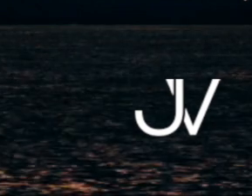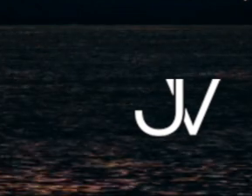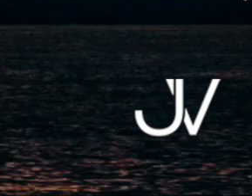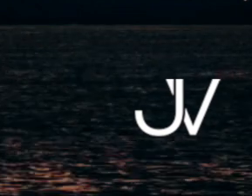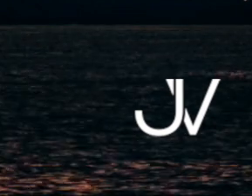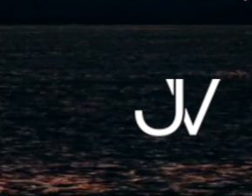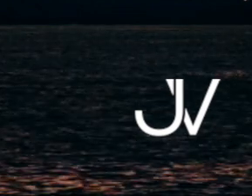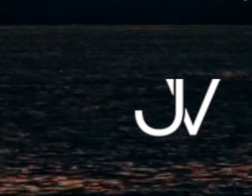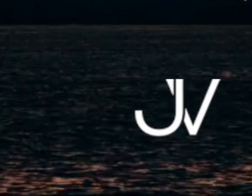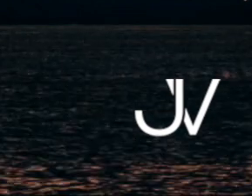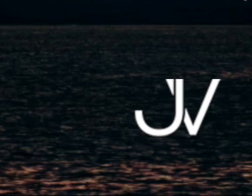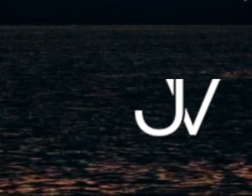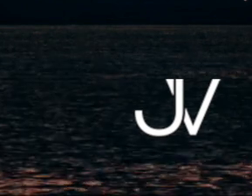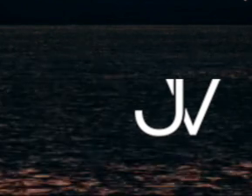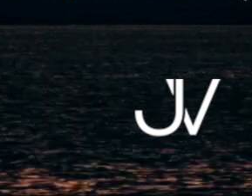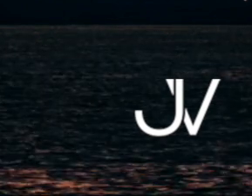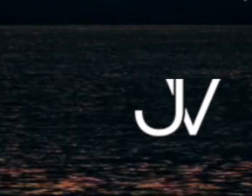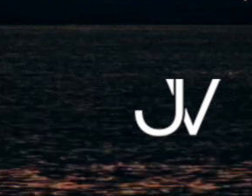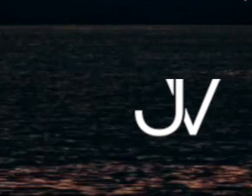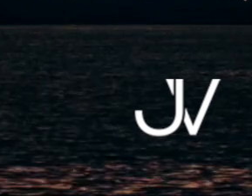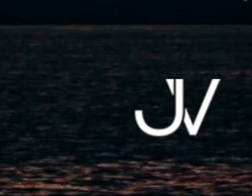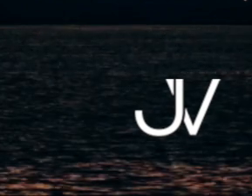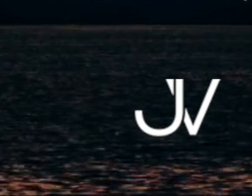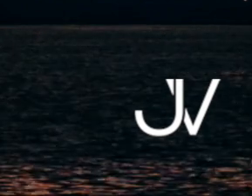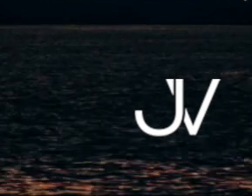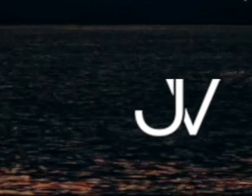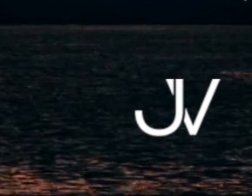aí E aí